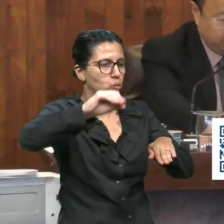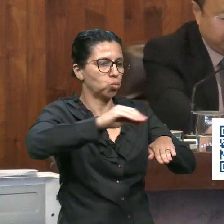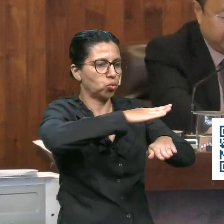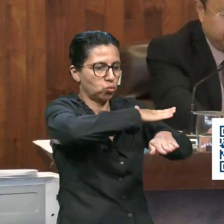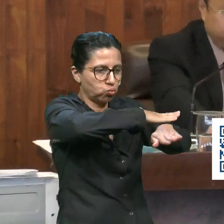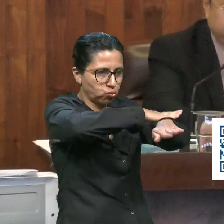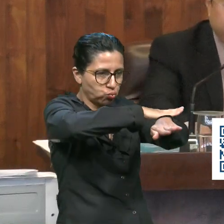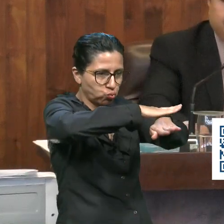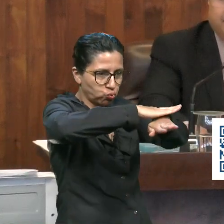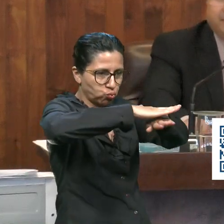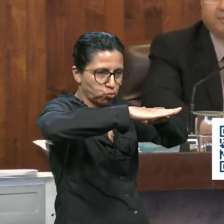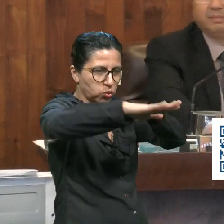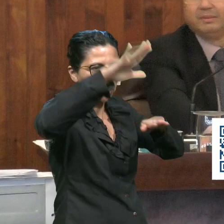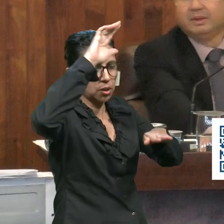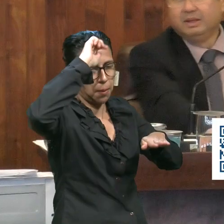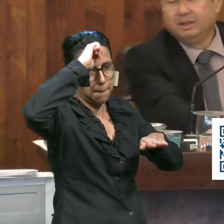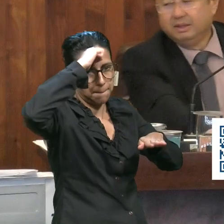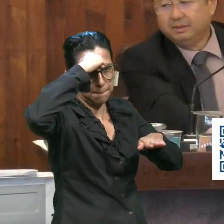via pública.